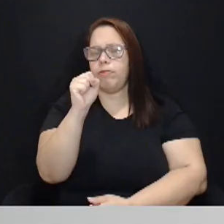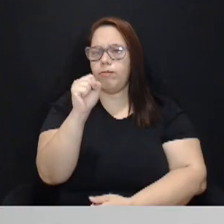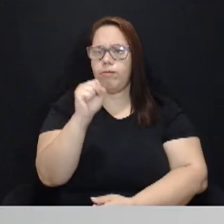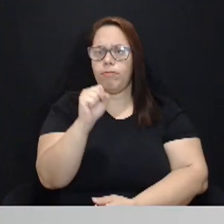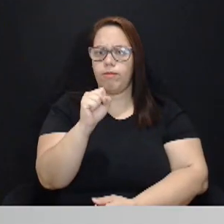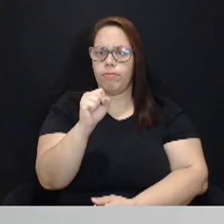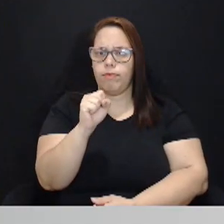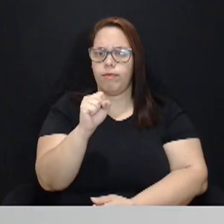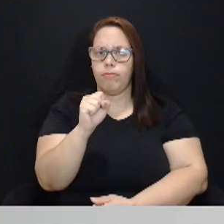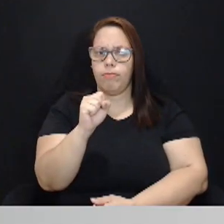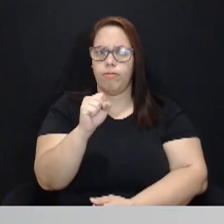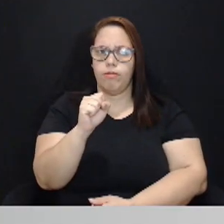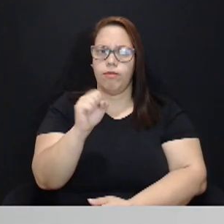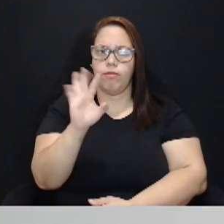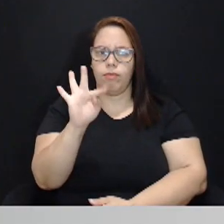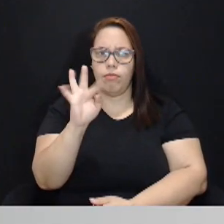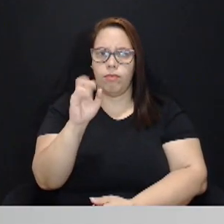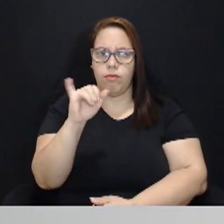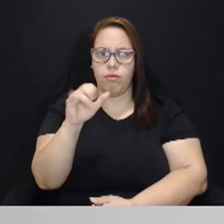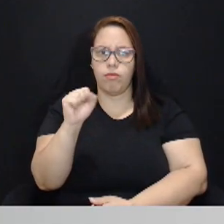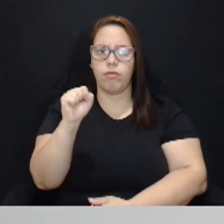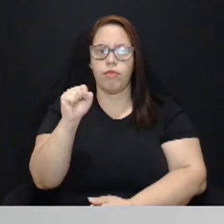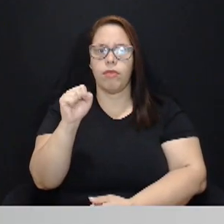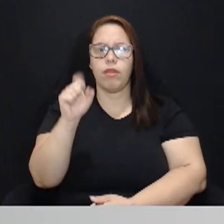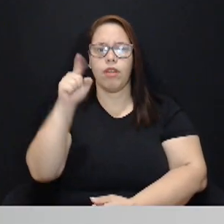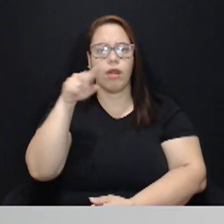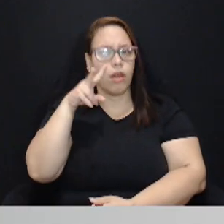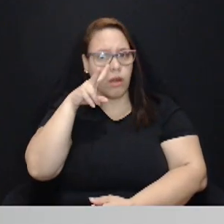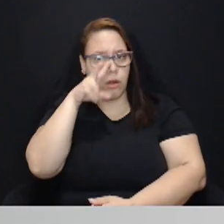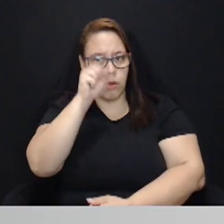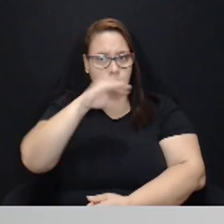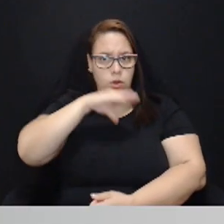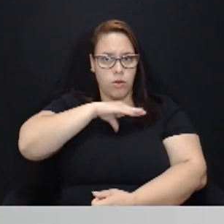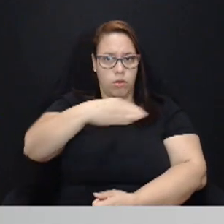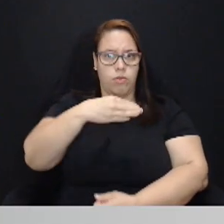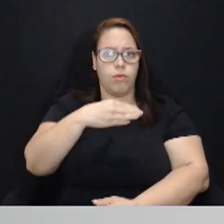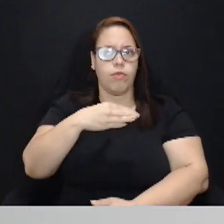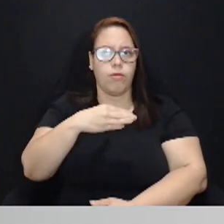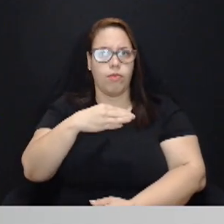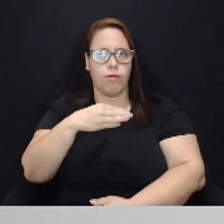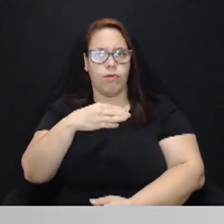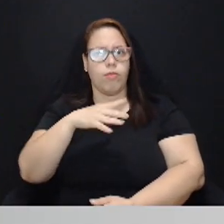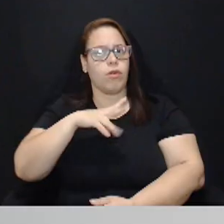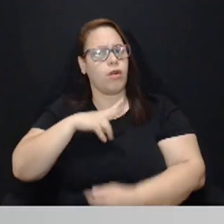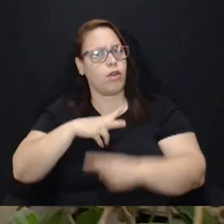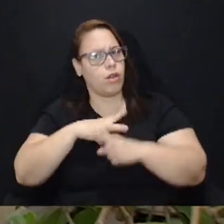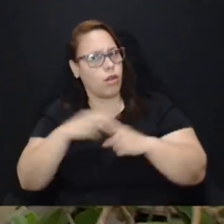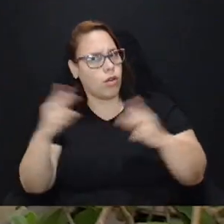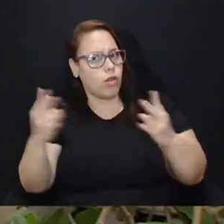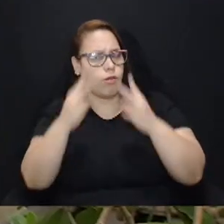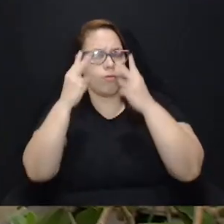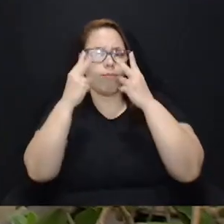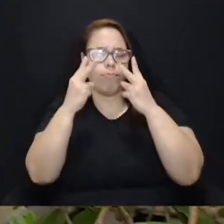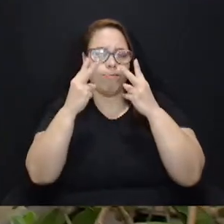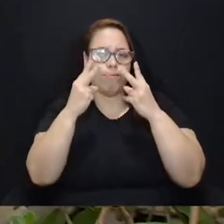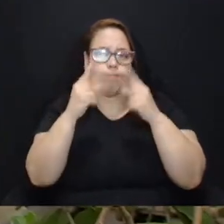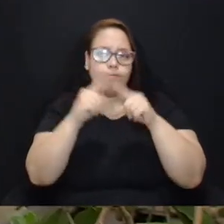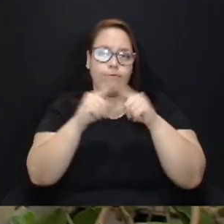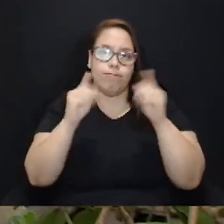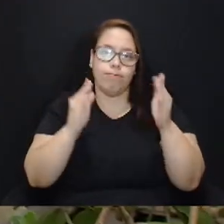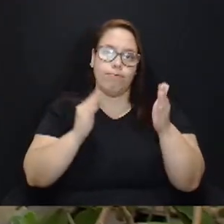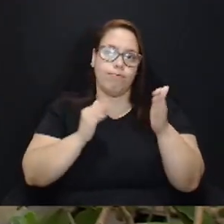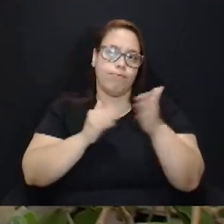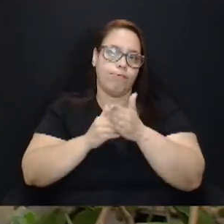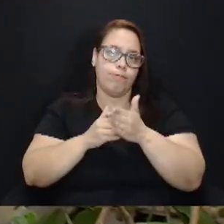E a Thaís era uma mulher forte, uma mulher corajosa, uma mulher que queria vencer. Mas no meio do caminho encontrou um empecilho,